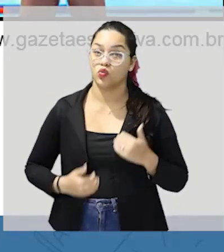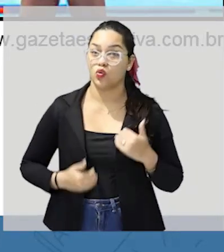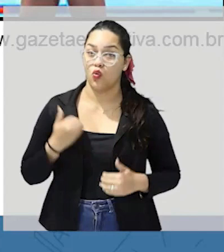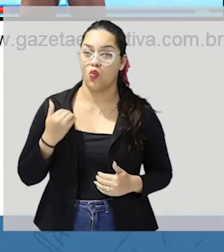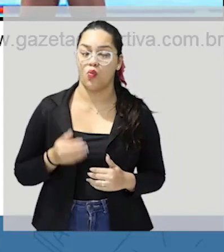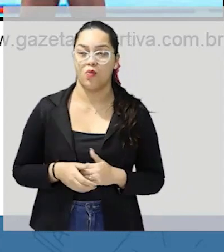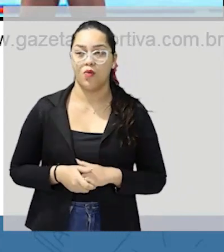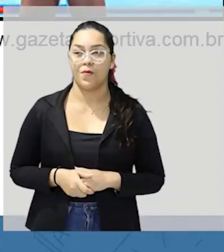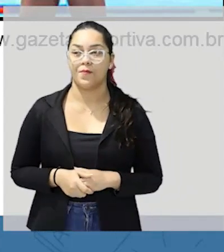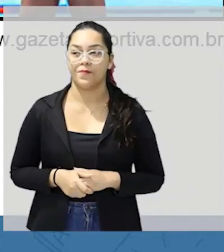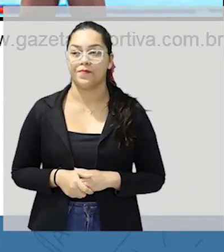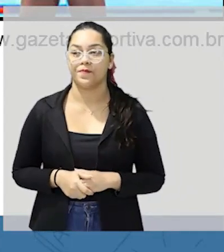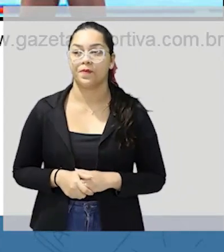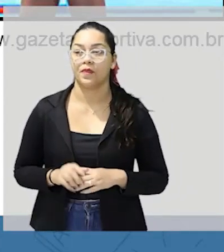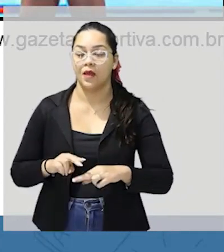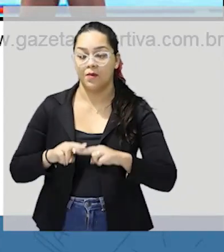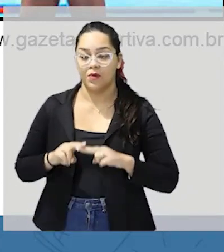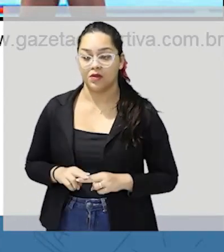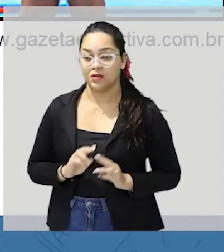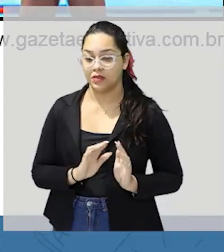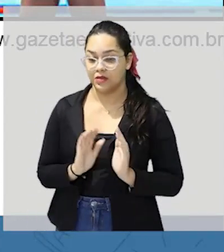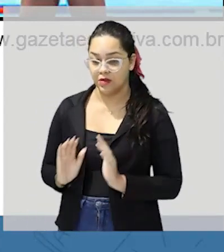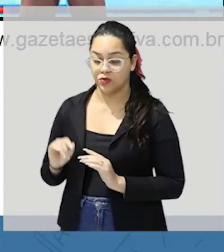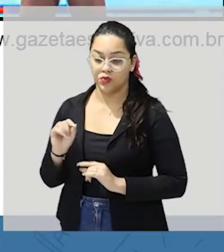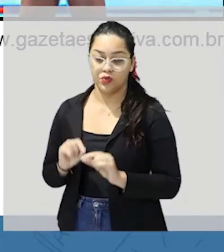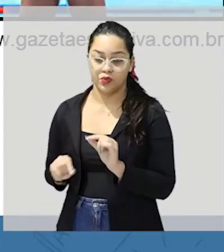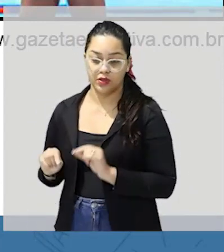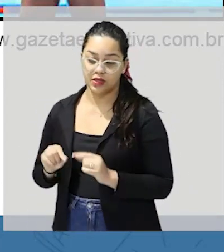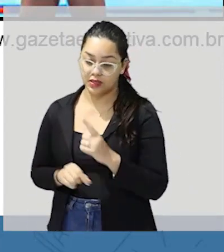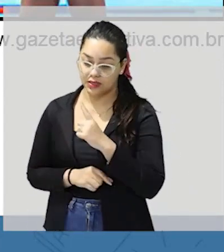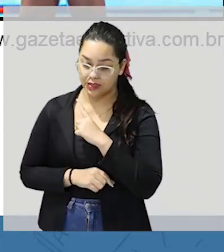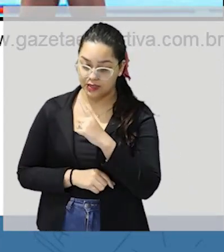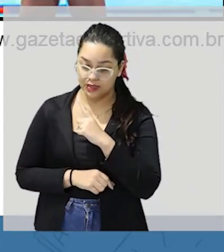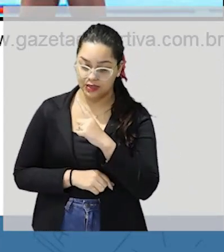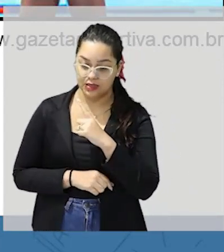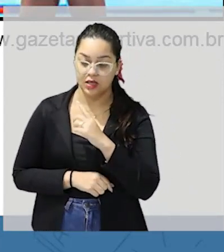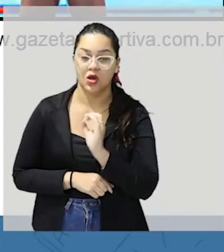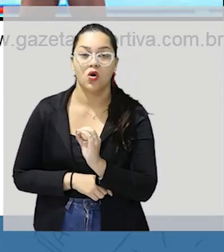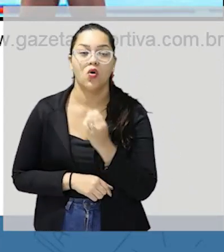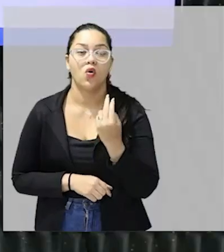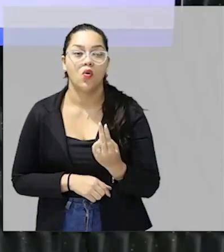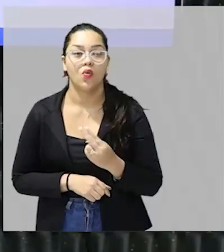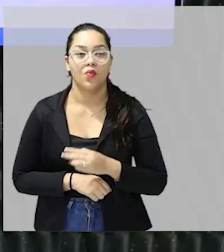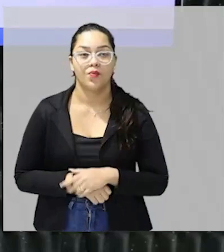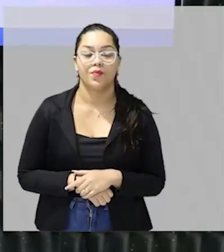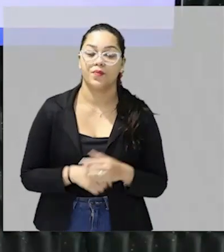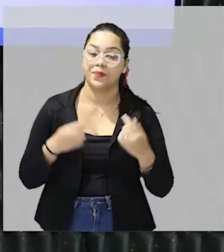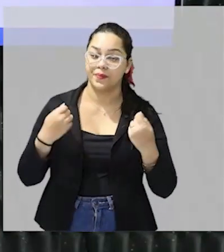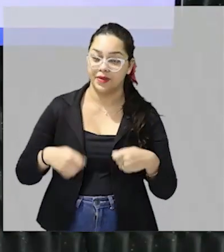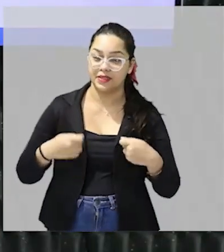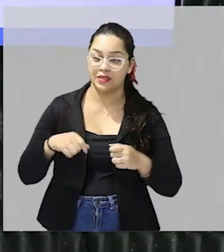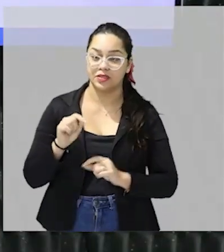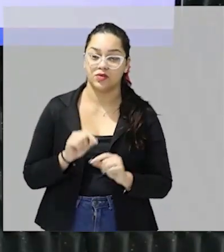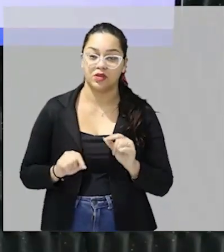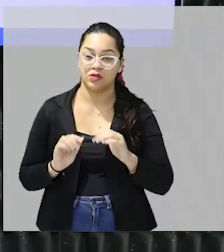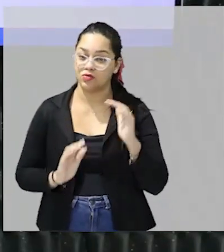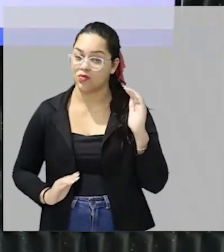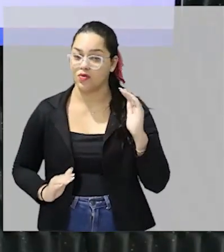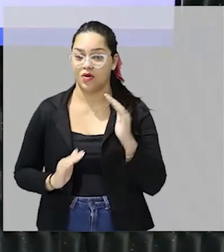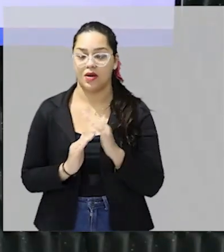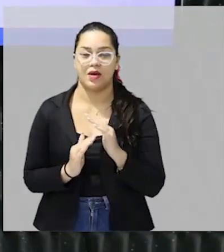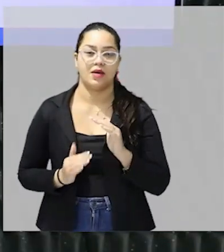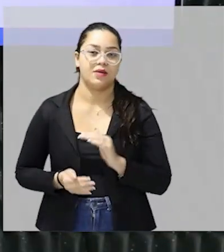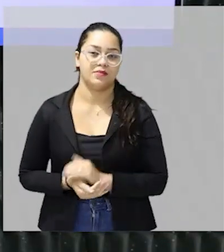física atingido. É nesse período competitivo que a atleta ou o atleta deve estar no ápice do